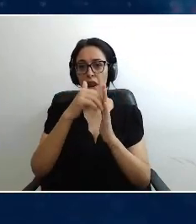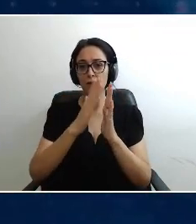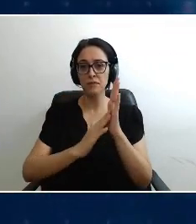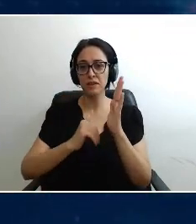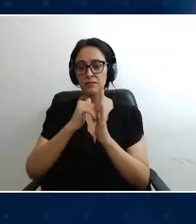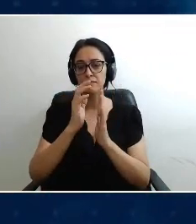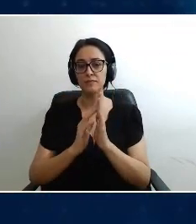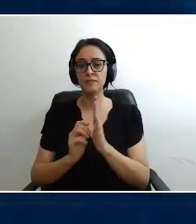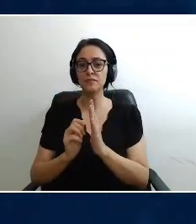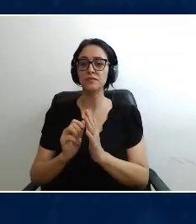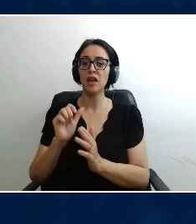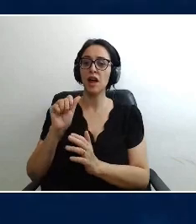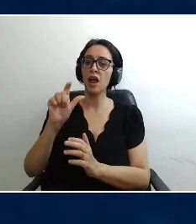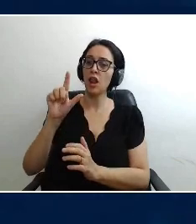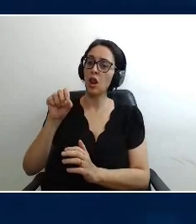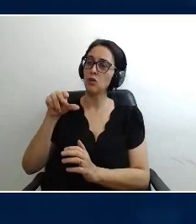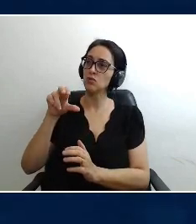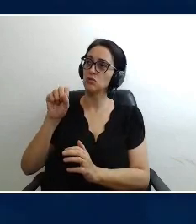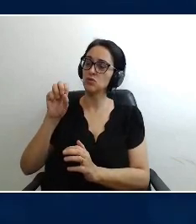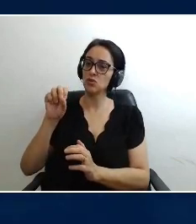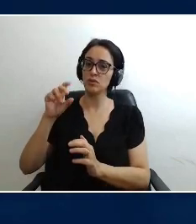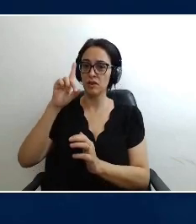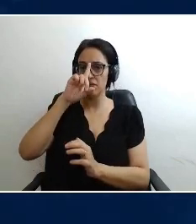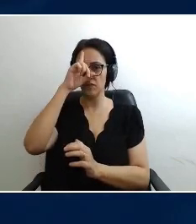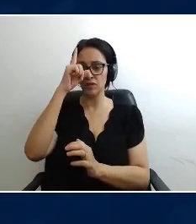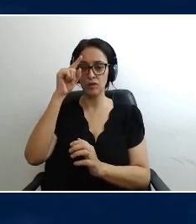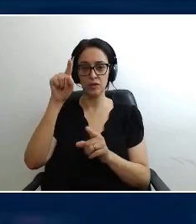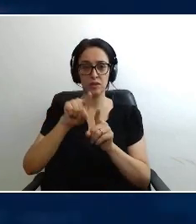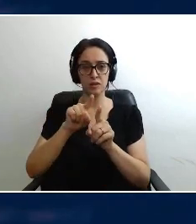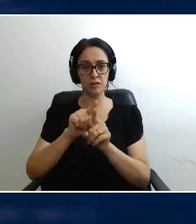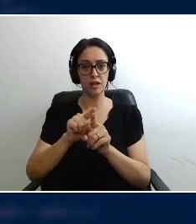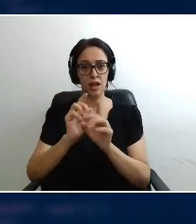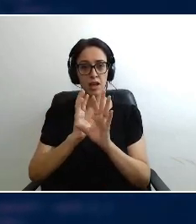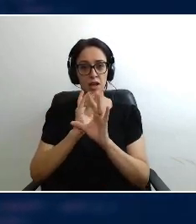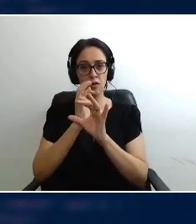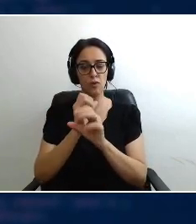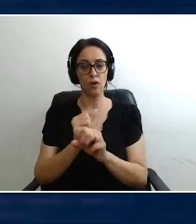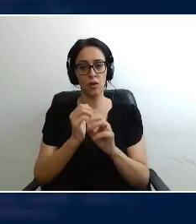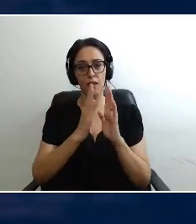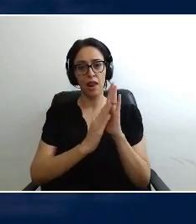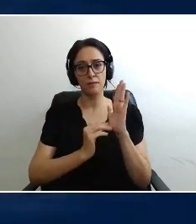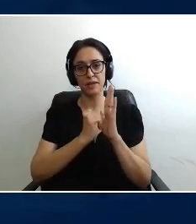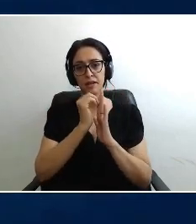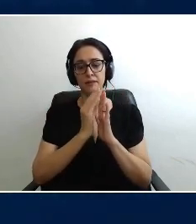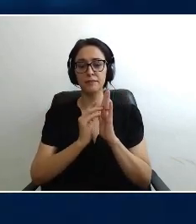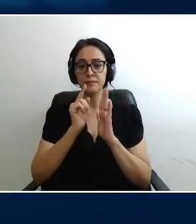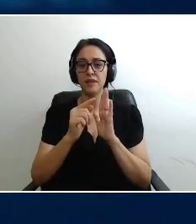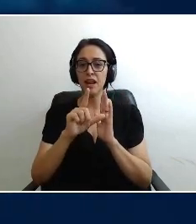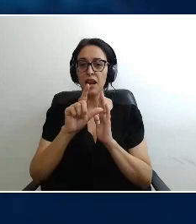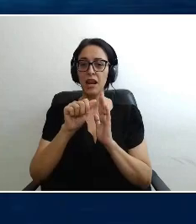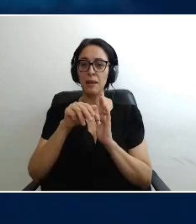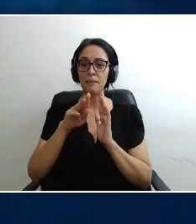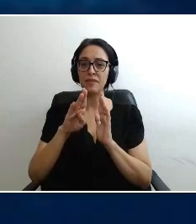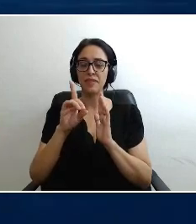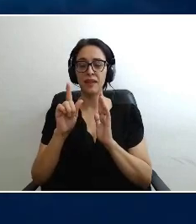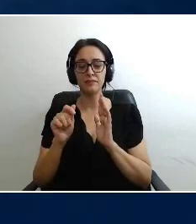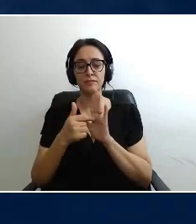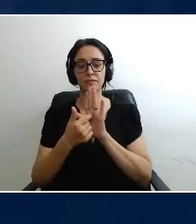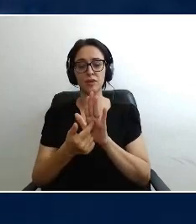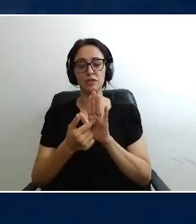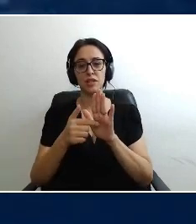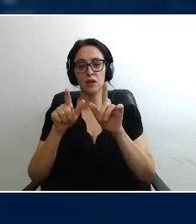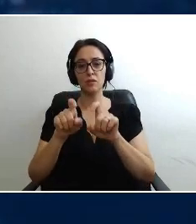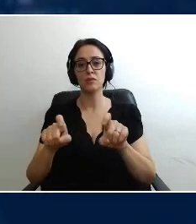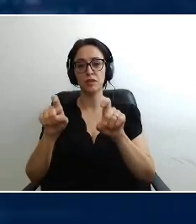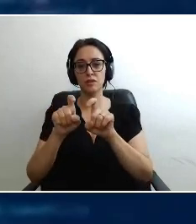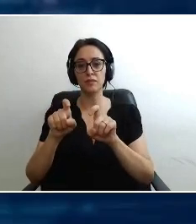Church. E ele inventou o cálculo lambda para poder expressar computações no estudo de lógica formal